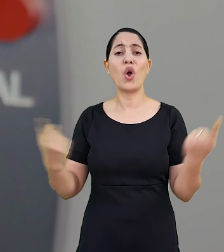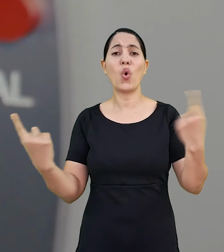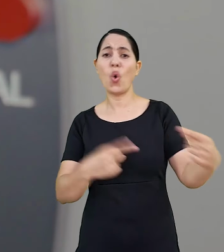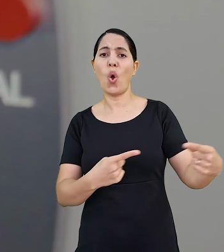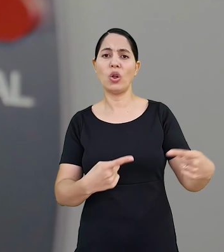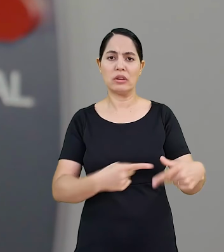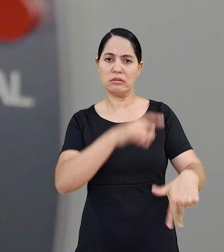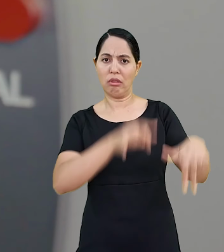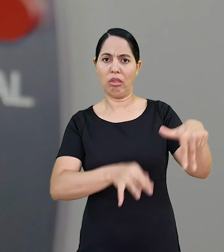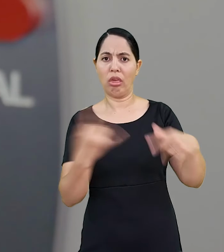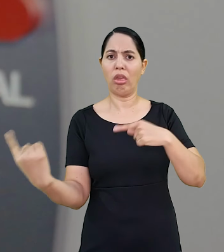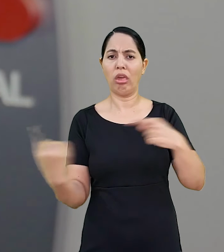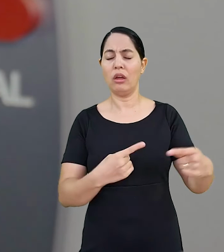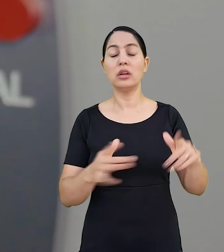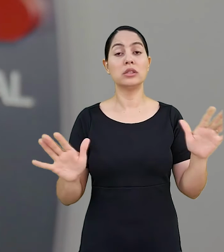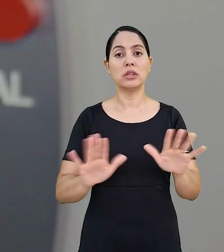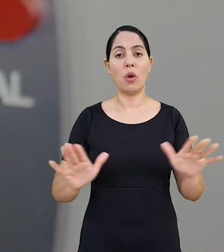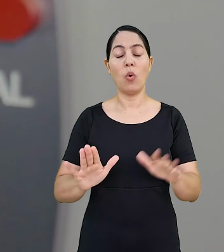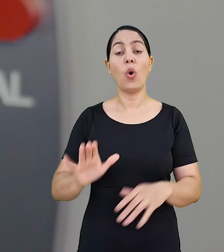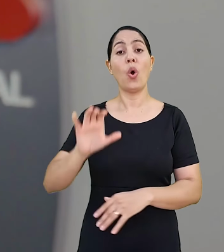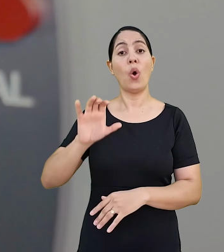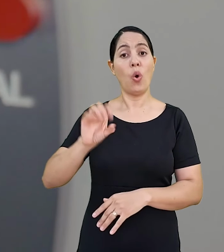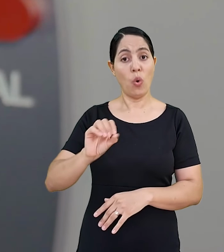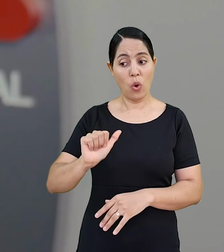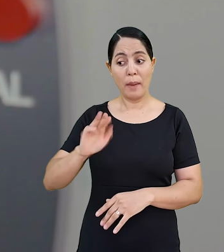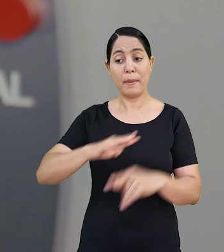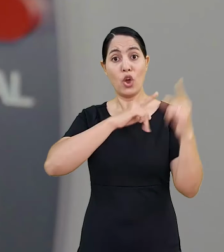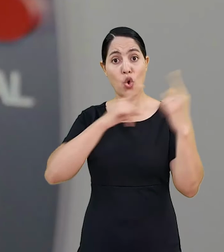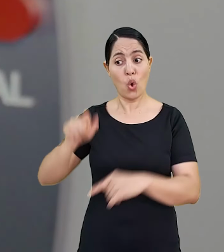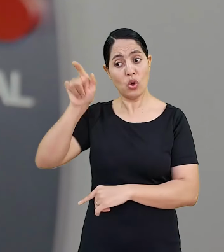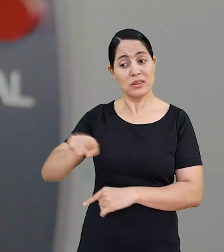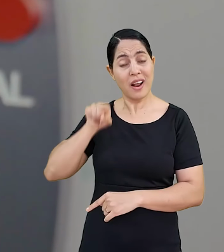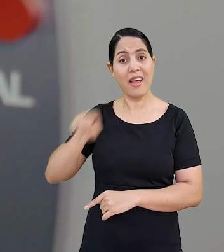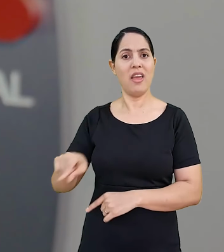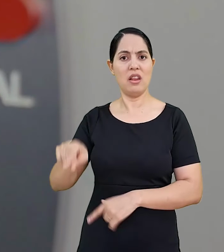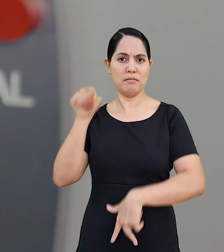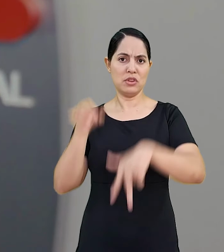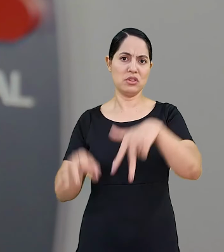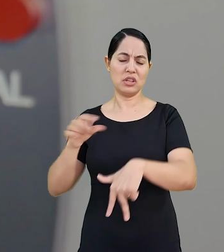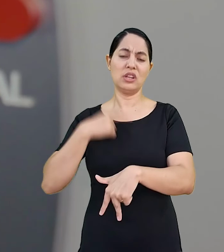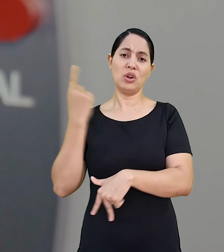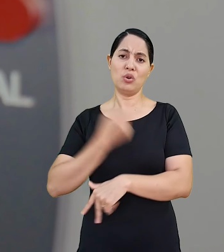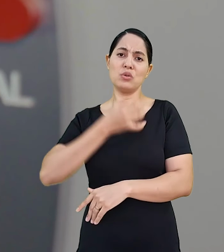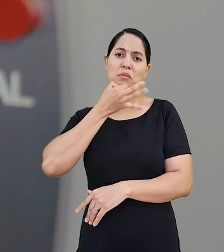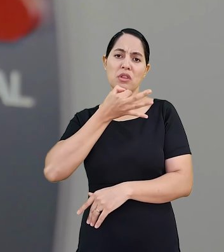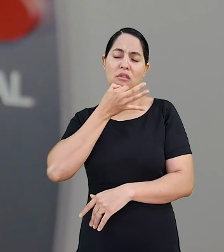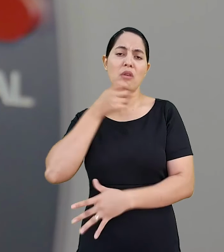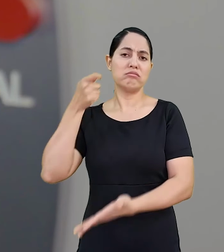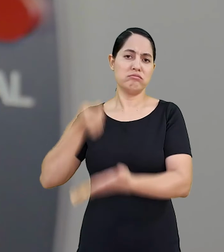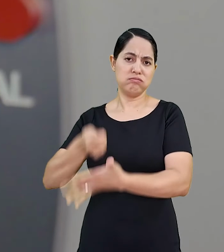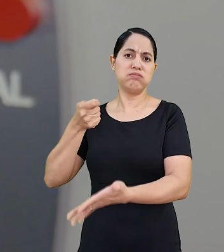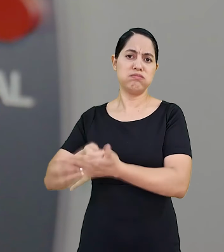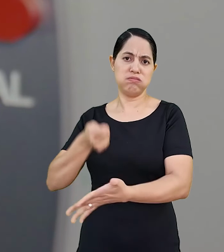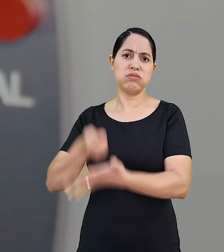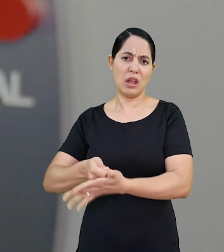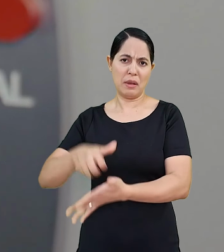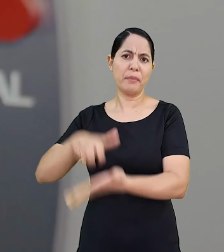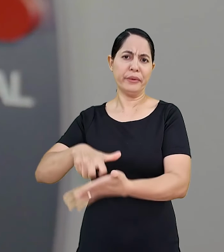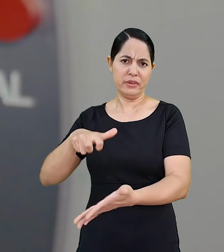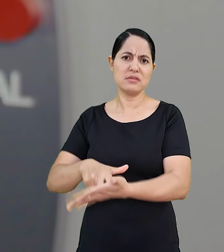magistratura em si. Pelo contrário, contra um magistrado que praticou condutas que, no nosso entendimento, deveriam ser punidas e que, no entendimento do